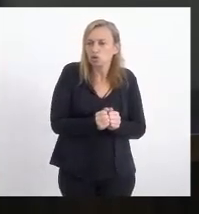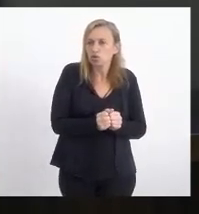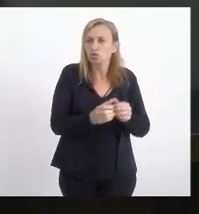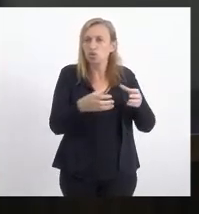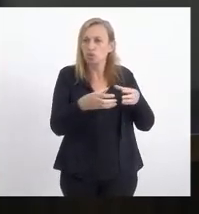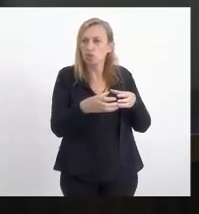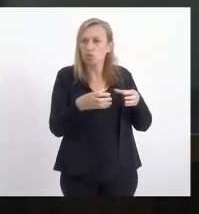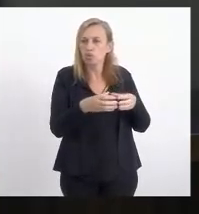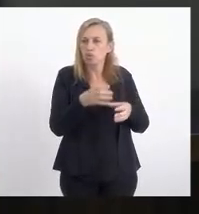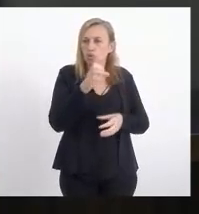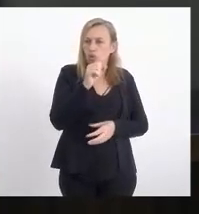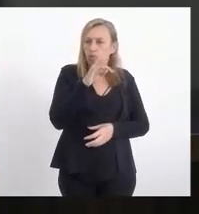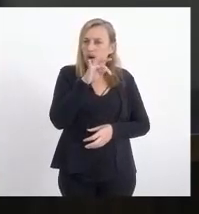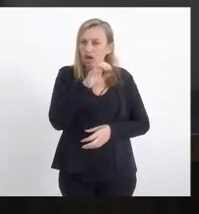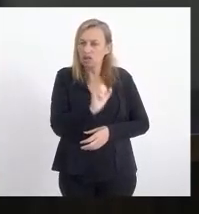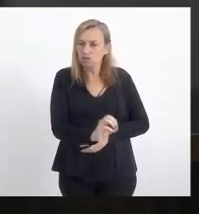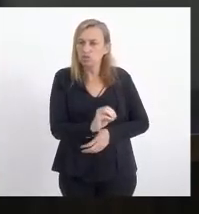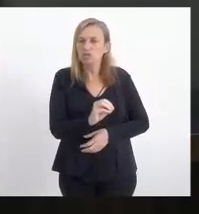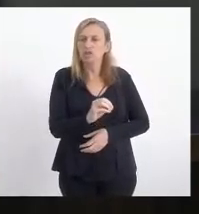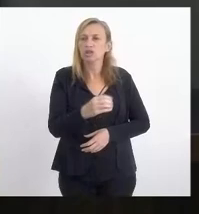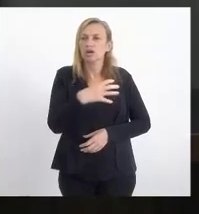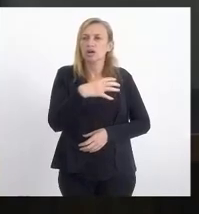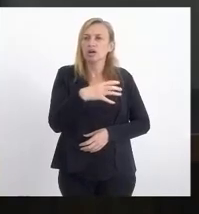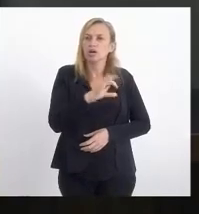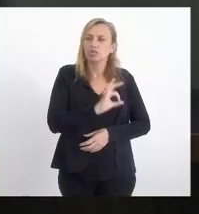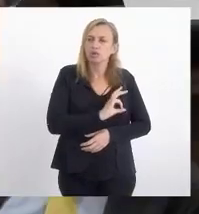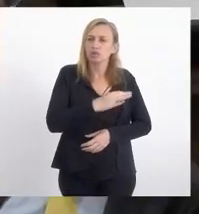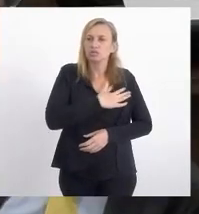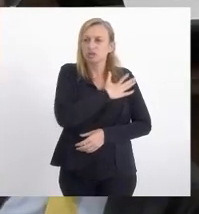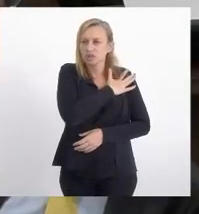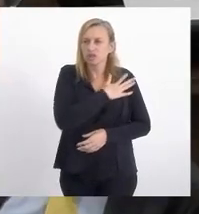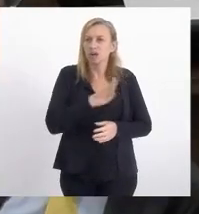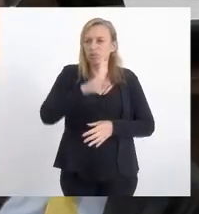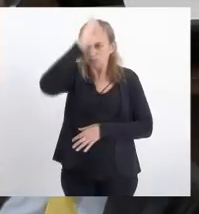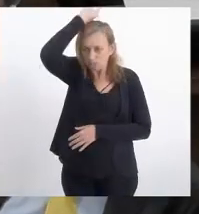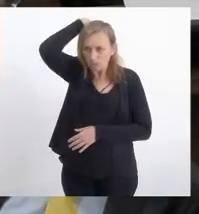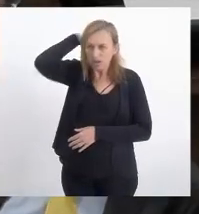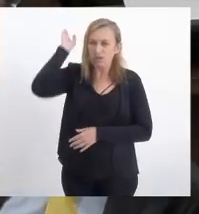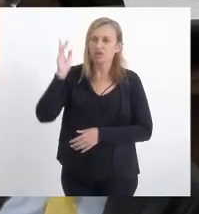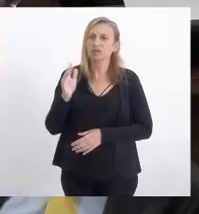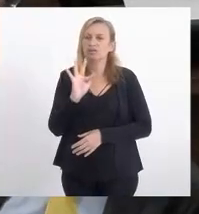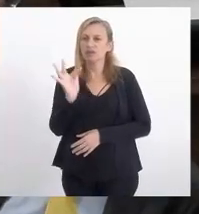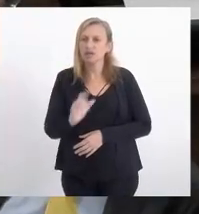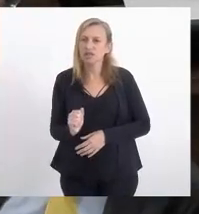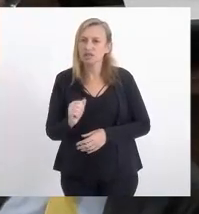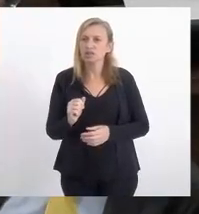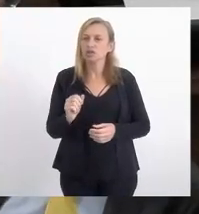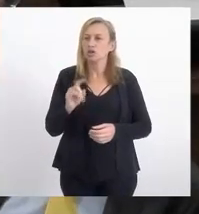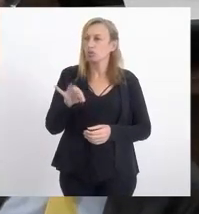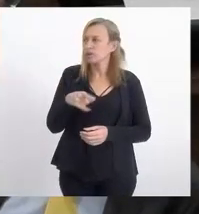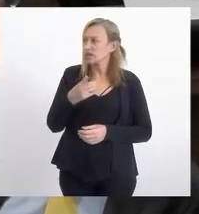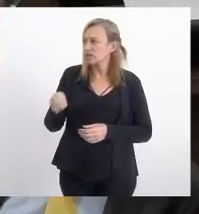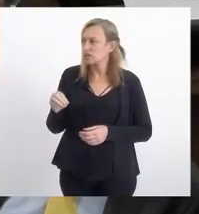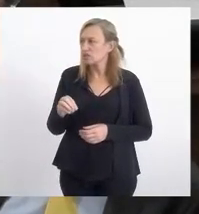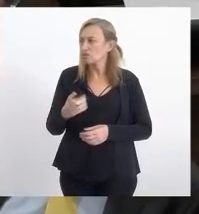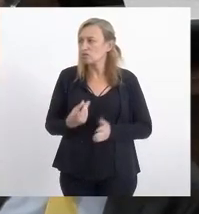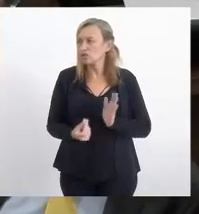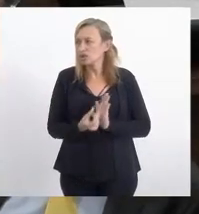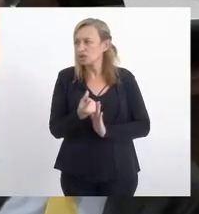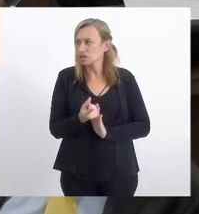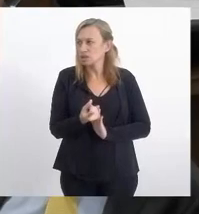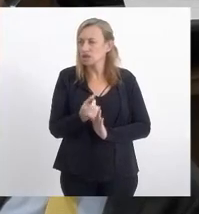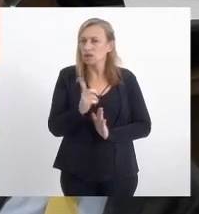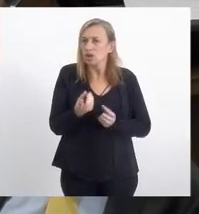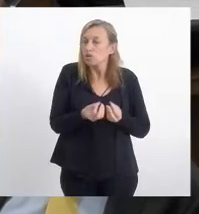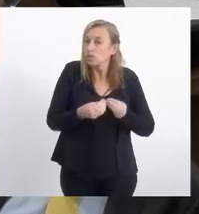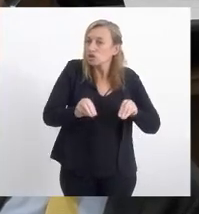comando da polícia militar com comando do bombeiro com a fazenda para que possamos estabelecer alguns critérios de compensação financeira de